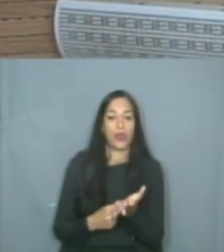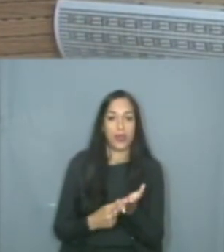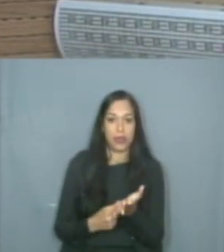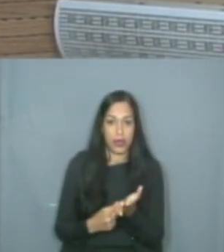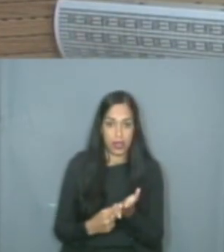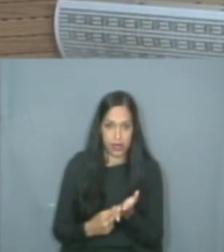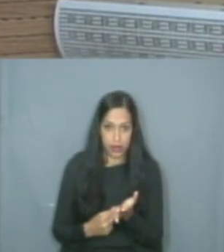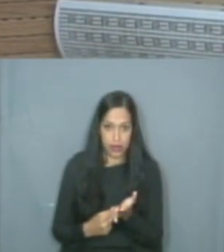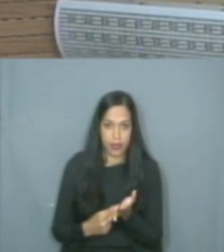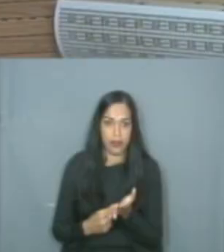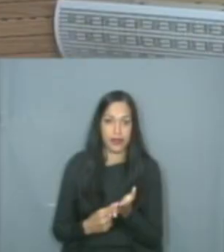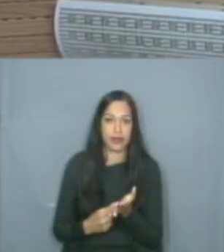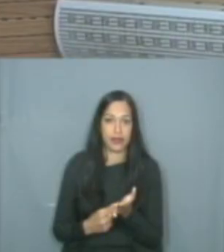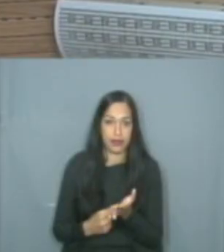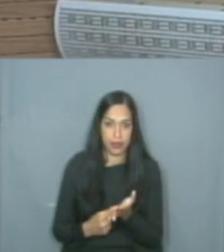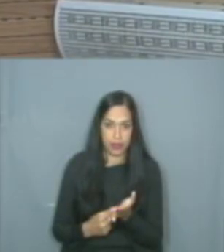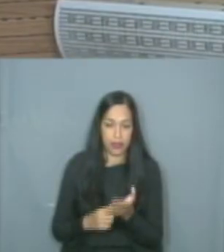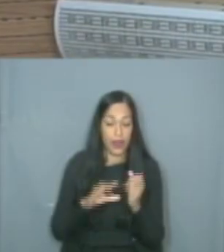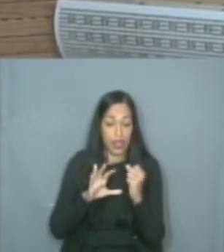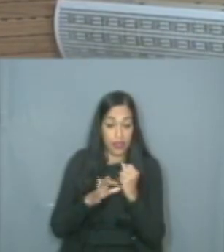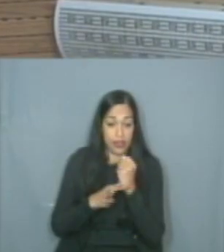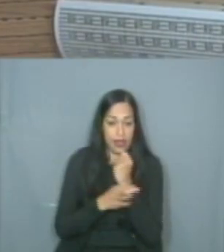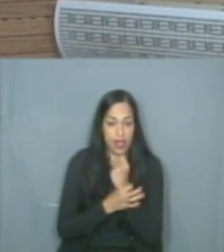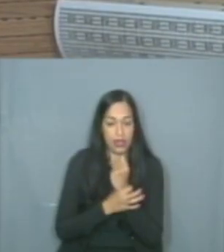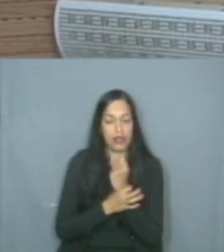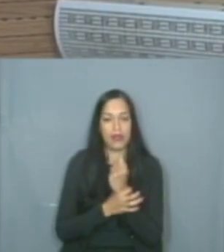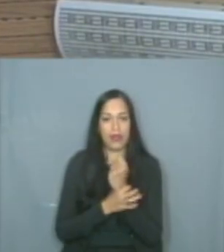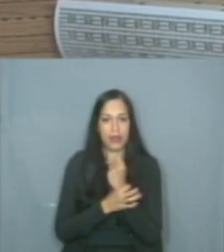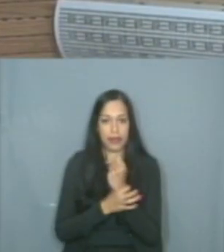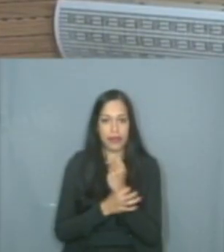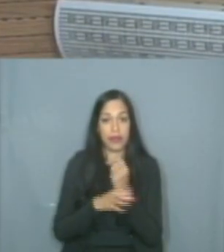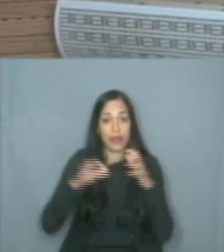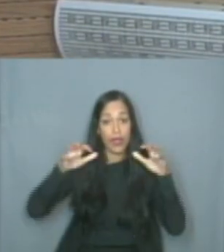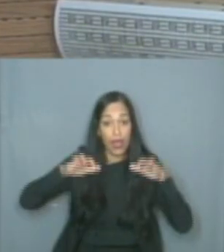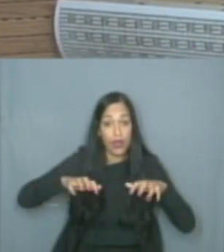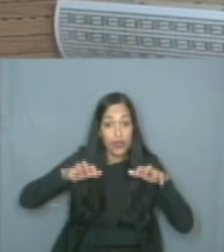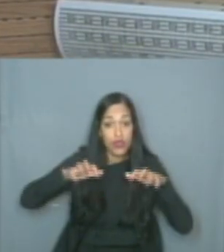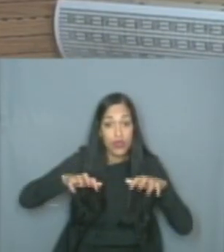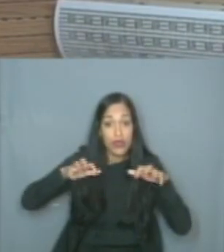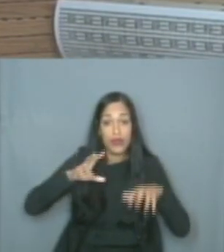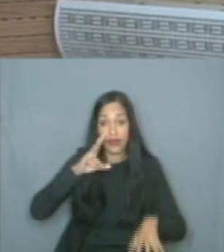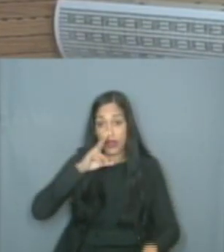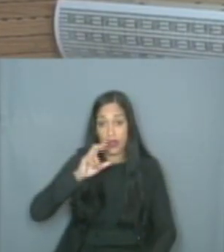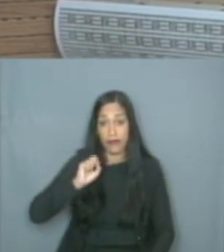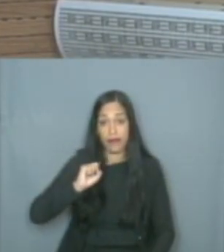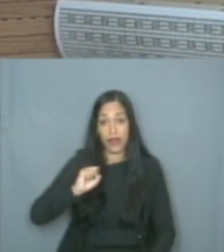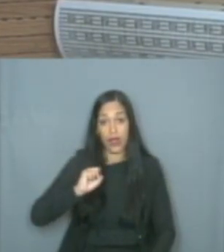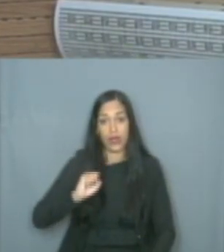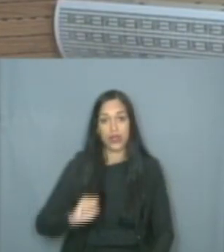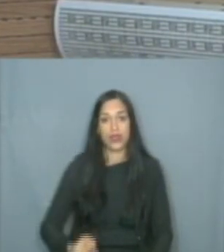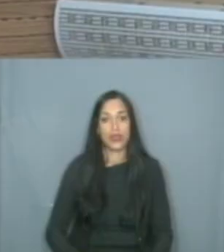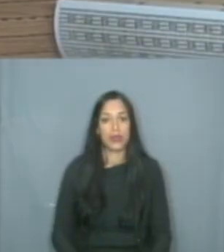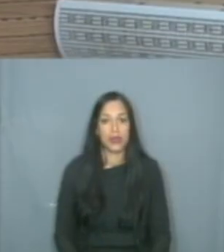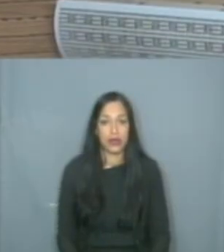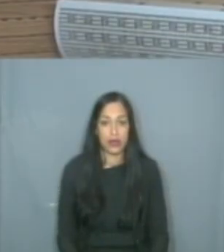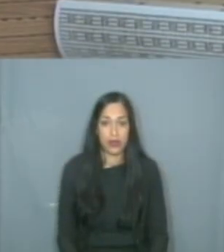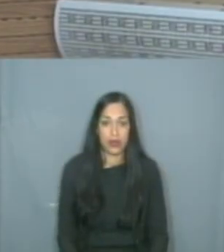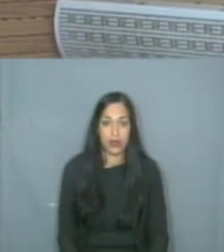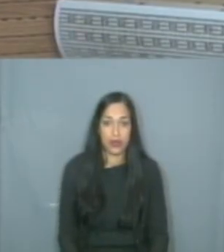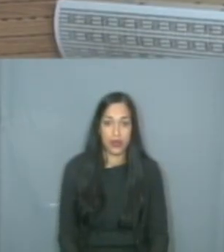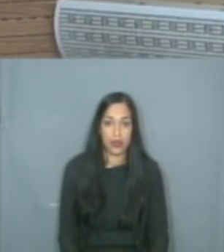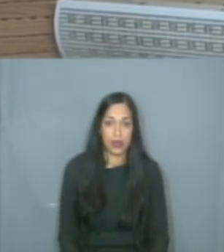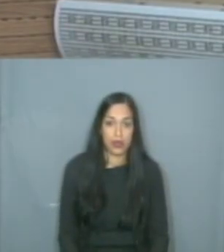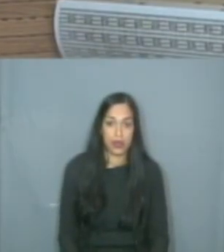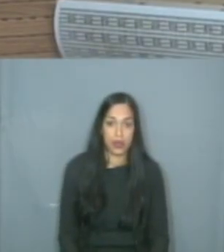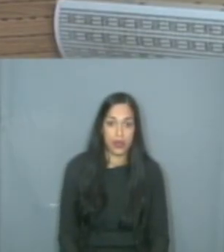replantio para que a gente garanta a segurança quando as chuvas se intensificam na nossa cidade. Eu tenho aqui um